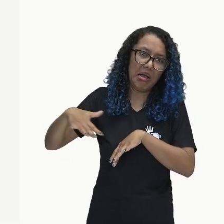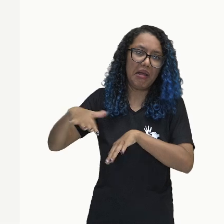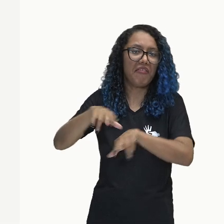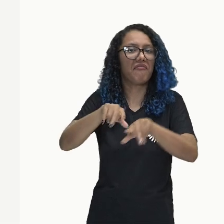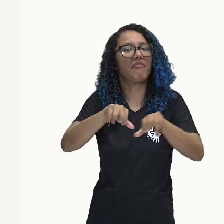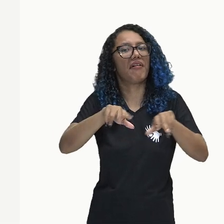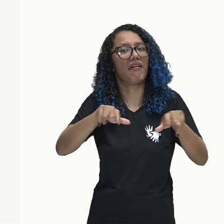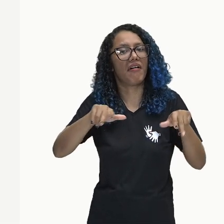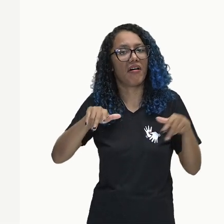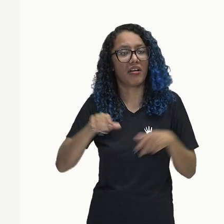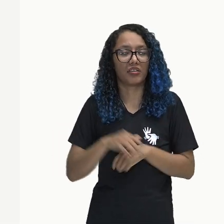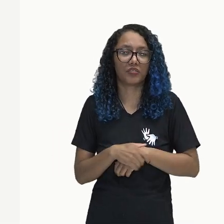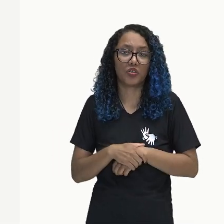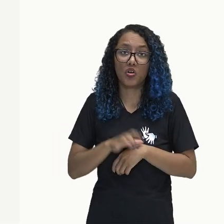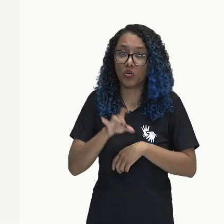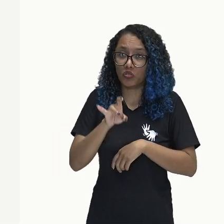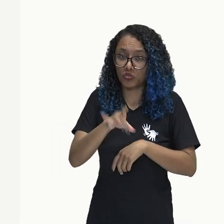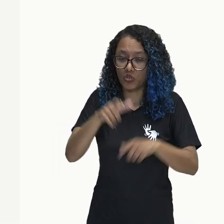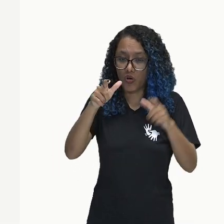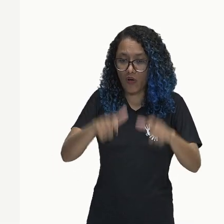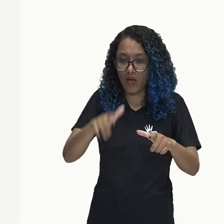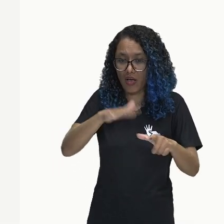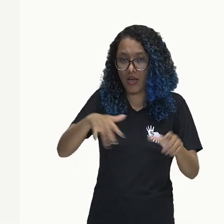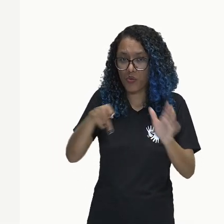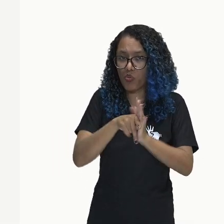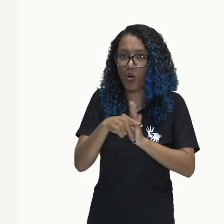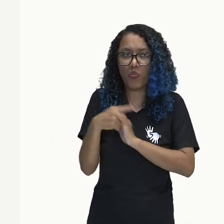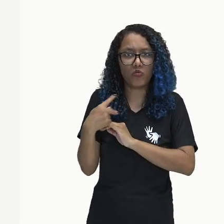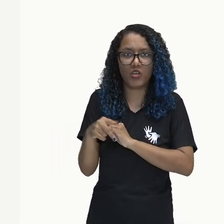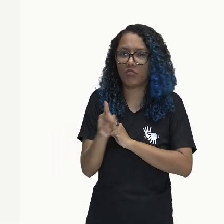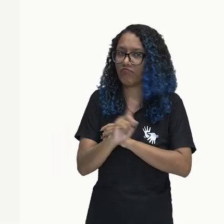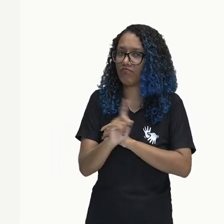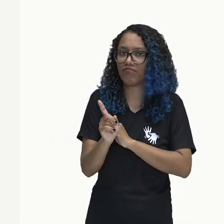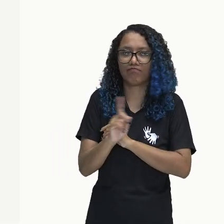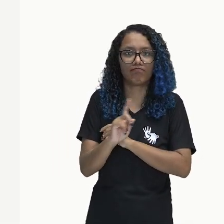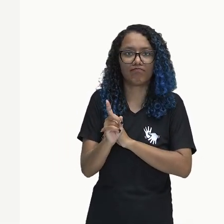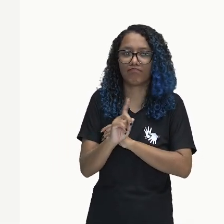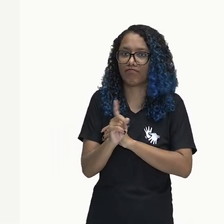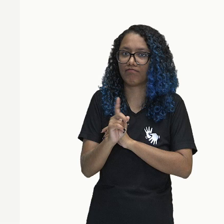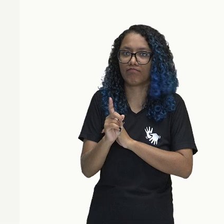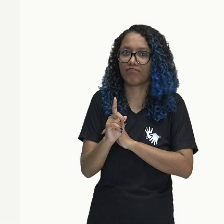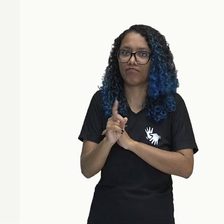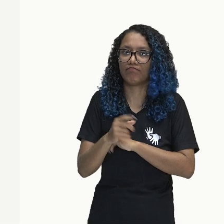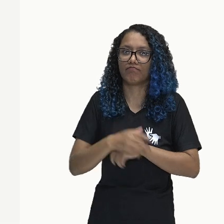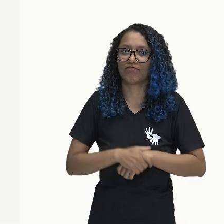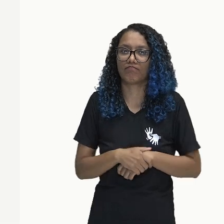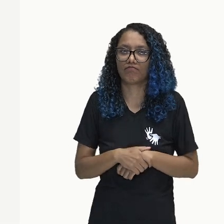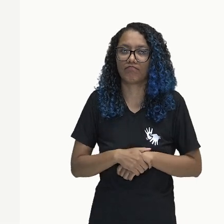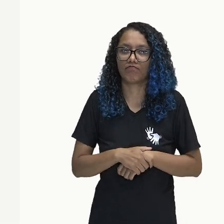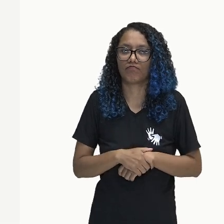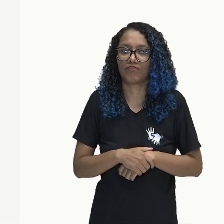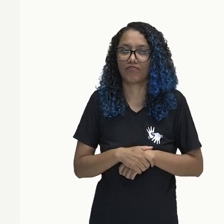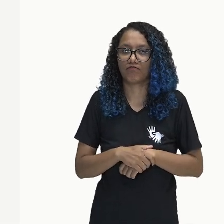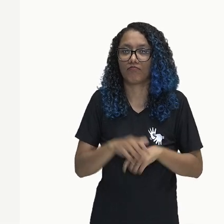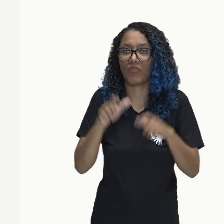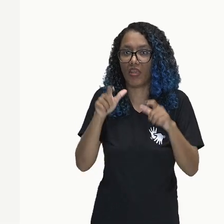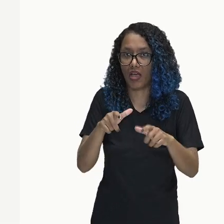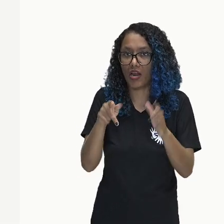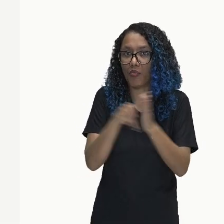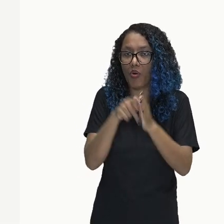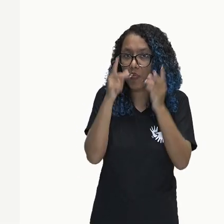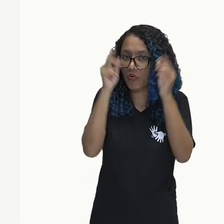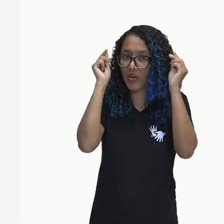se limitaram apenas ali à parte ali da Península Balcânica, no território que a gente conhece hoje como